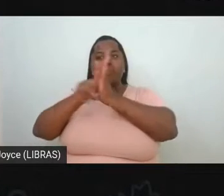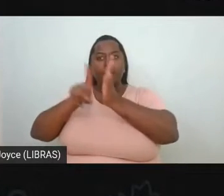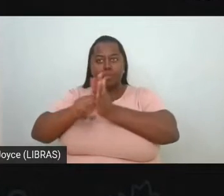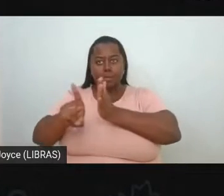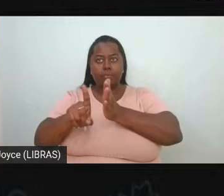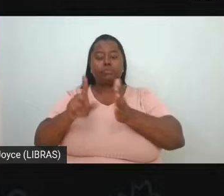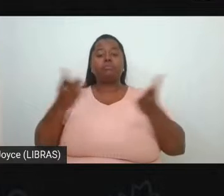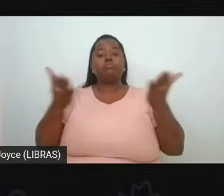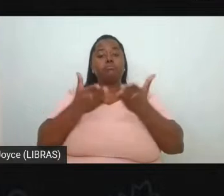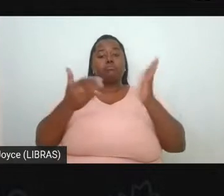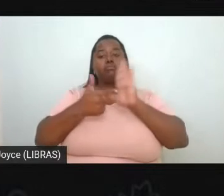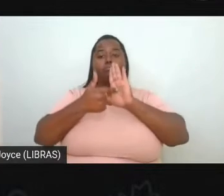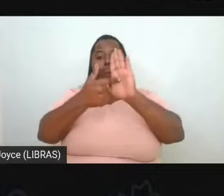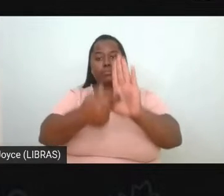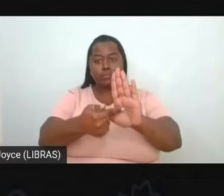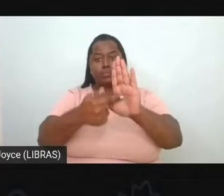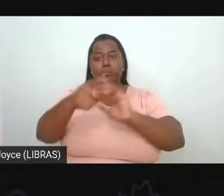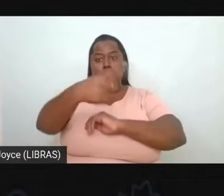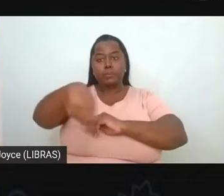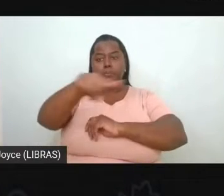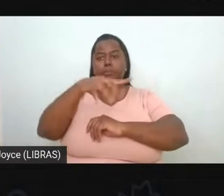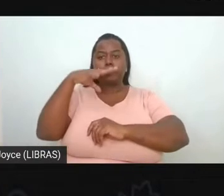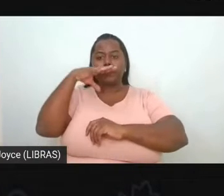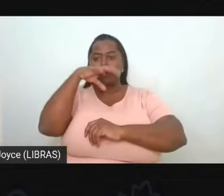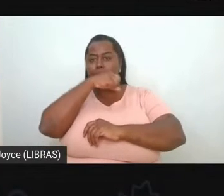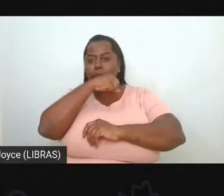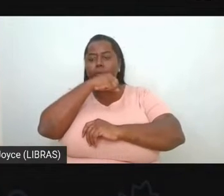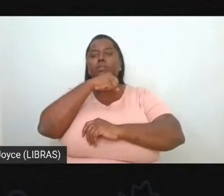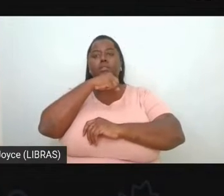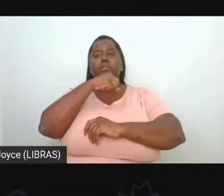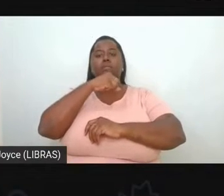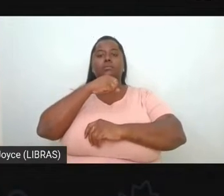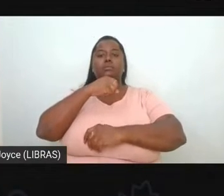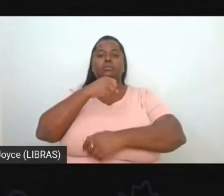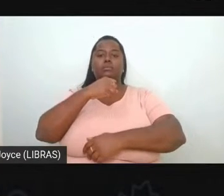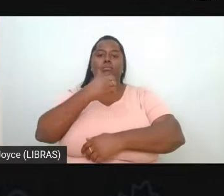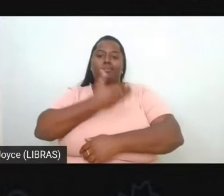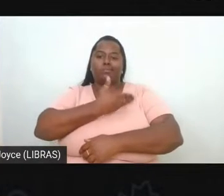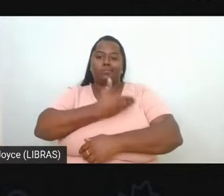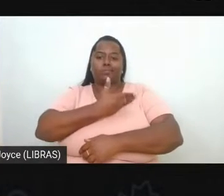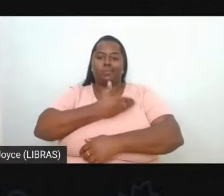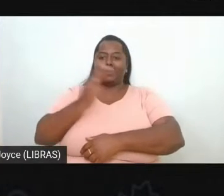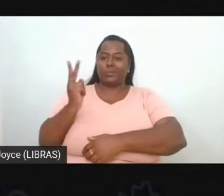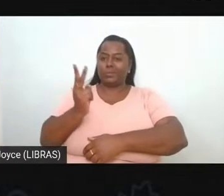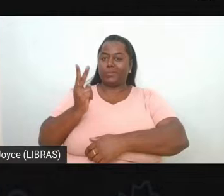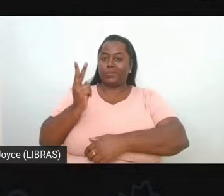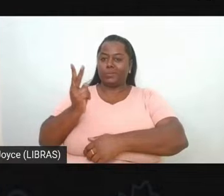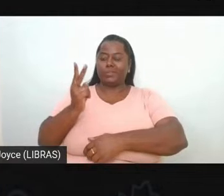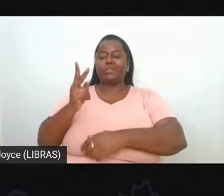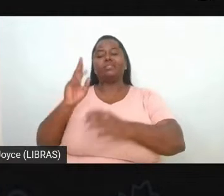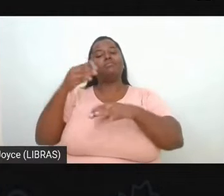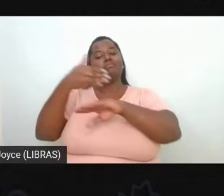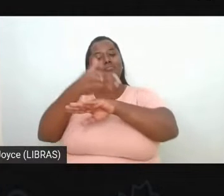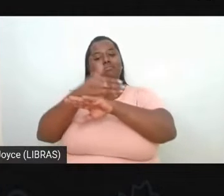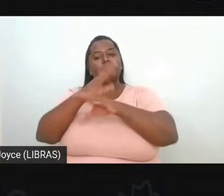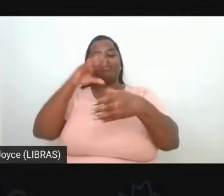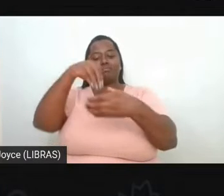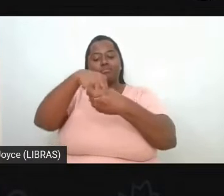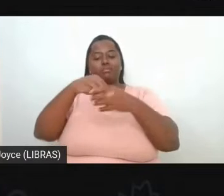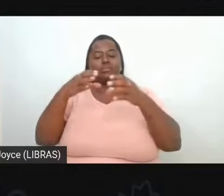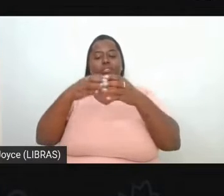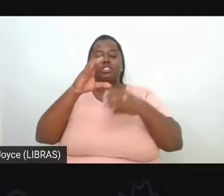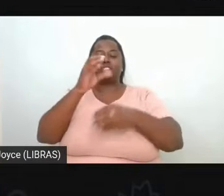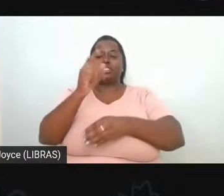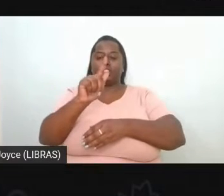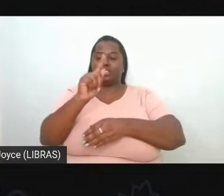apresentar para vocês rapidamente os meus queridos colegas, parte do G6, o currículo da